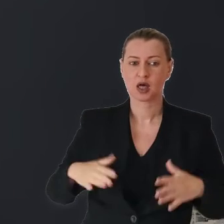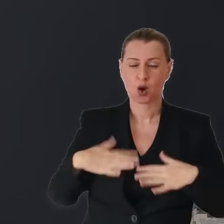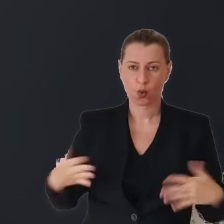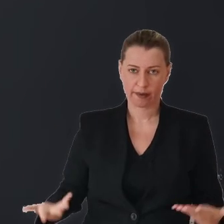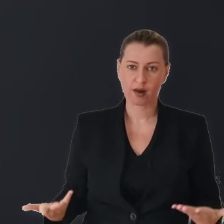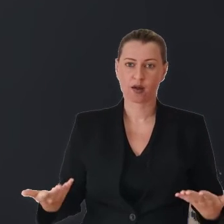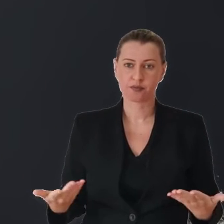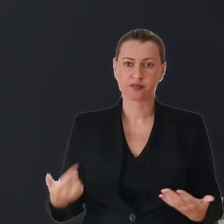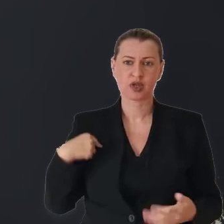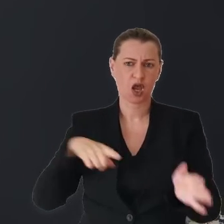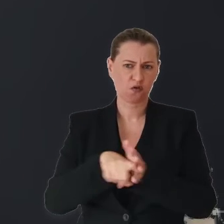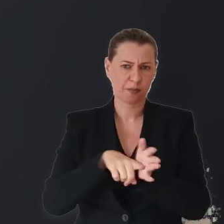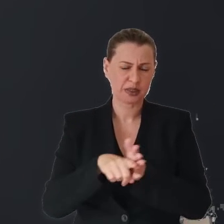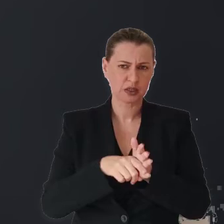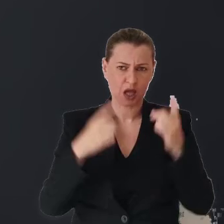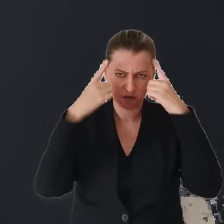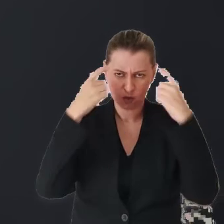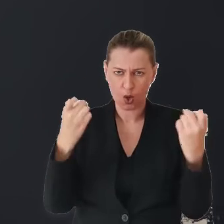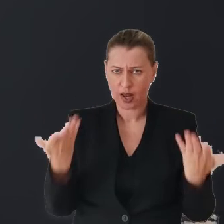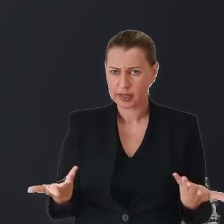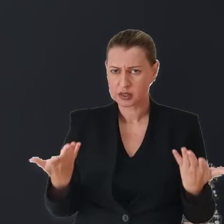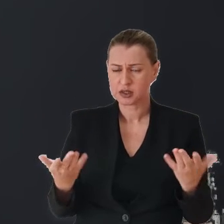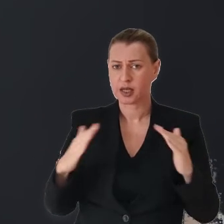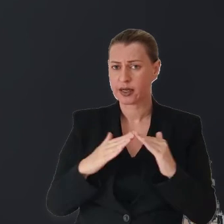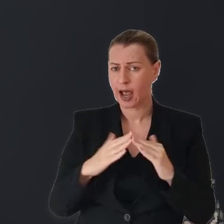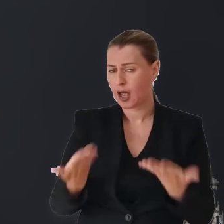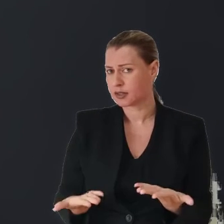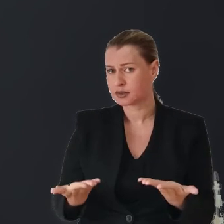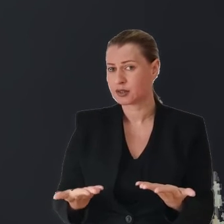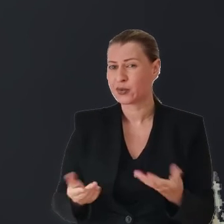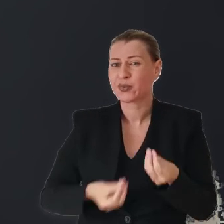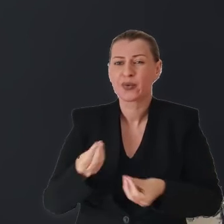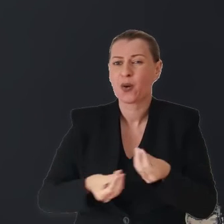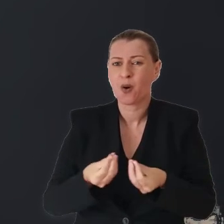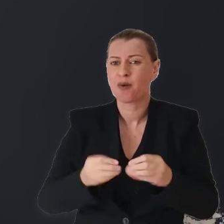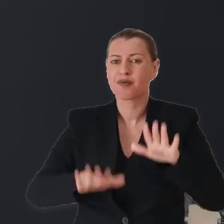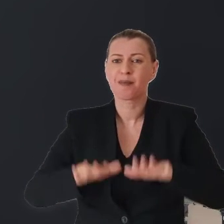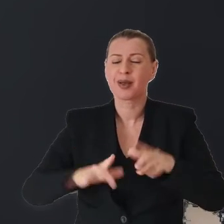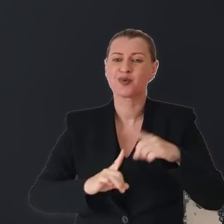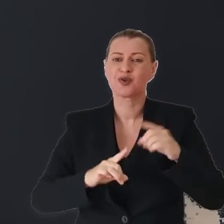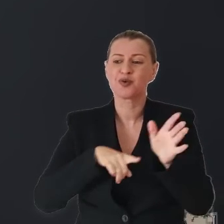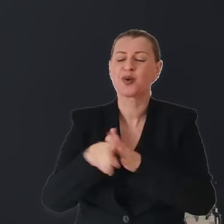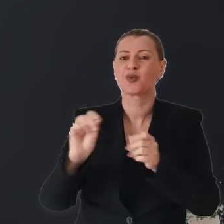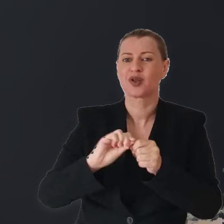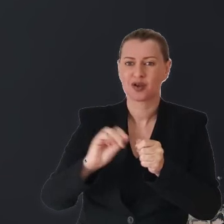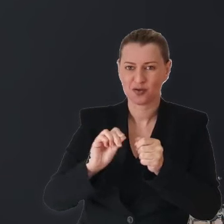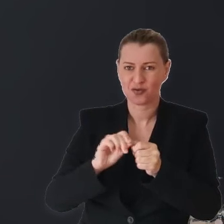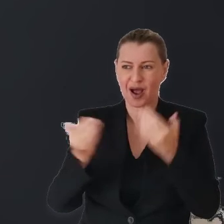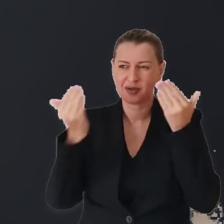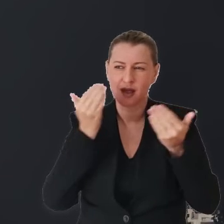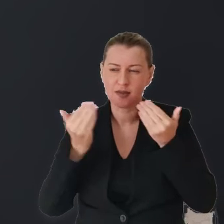tranquila, né? Ou eu vou pesquisar violência doméstica, não sei, tu entende? Depende do tipo de pergunta, do tipo